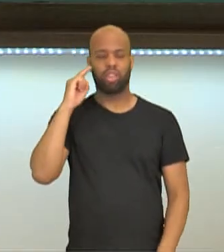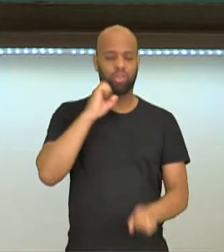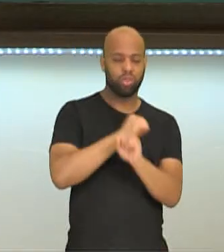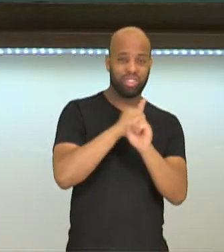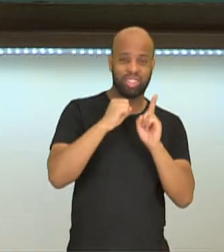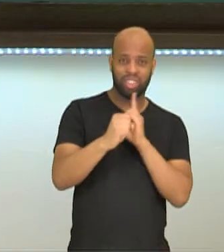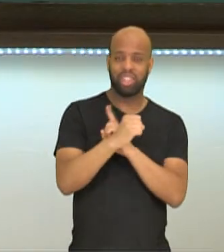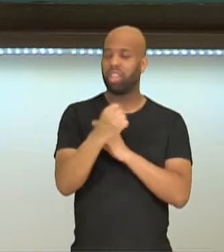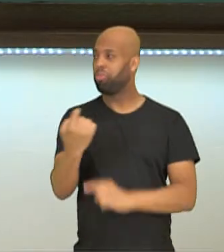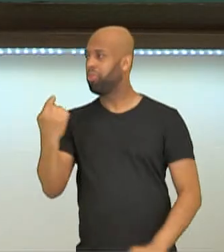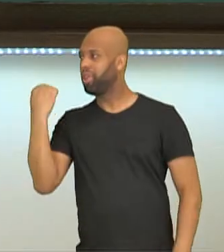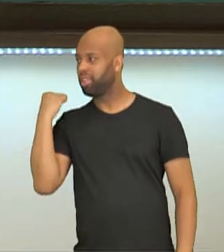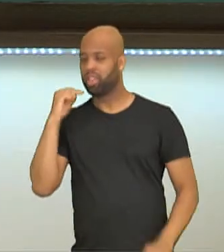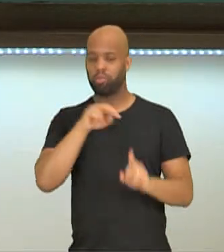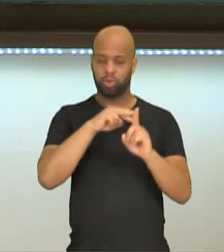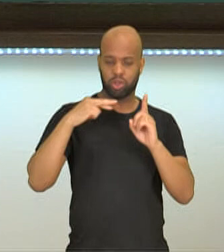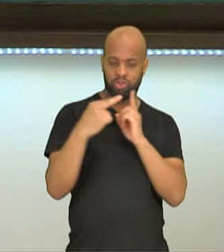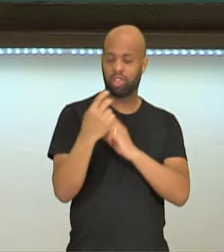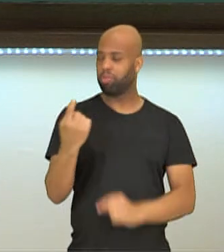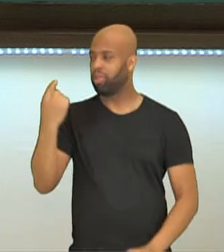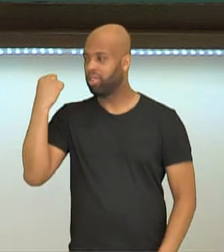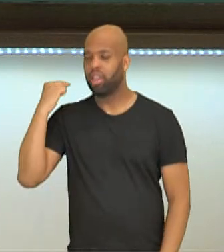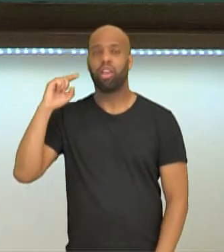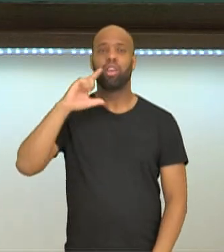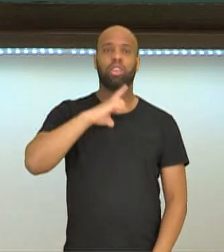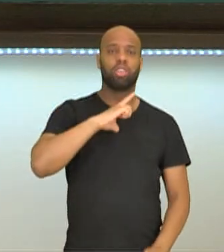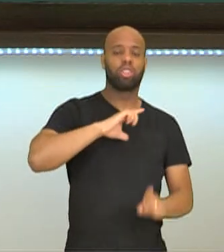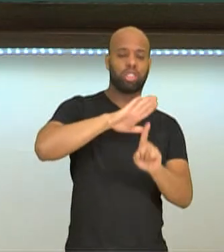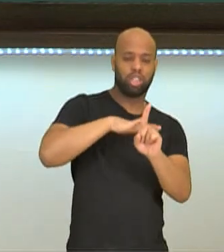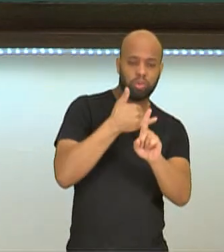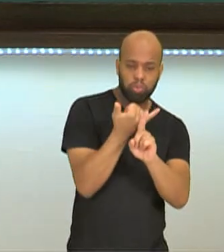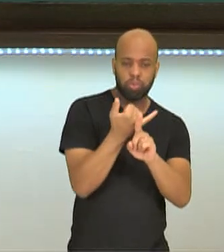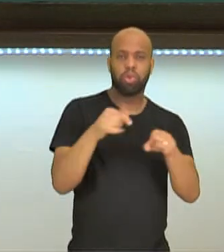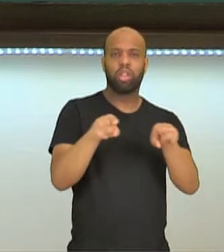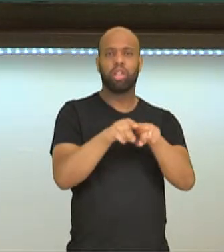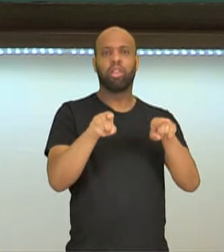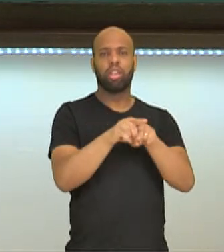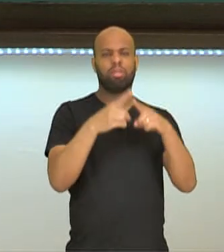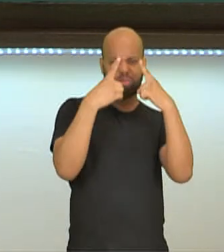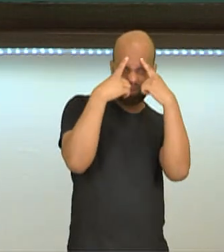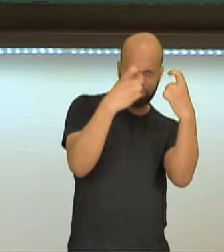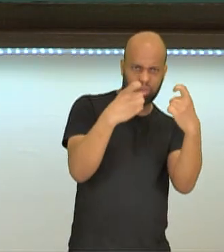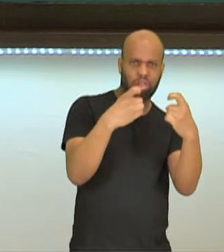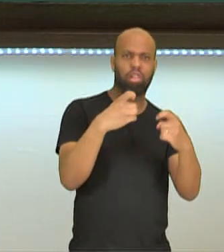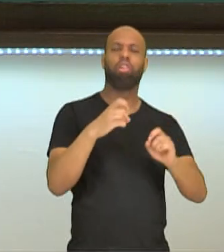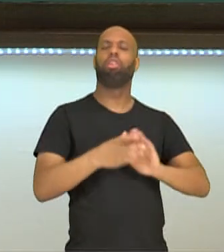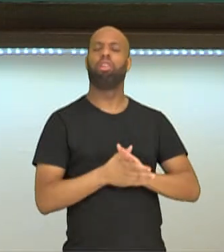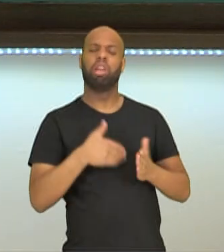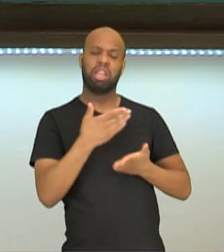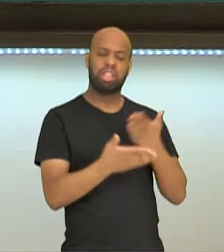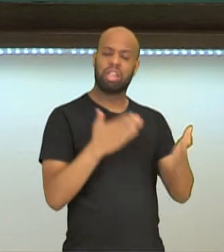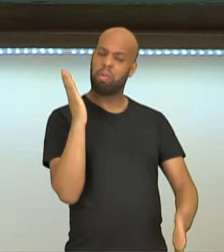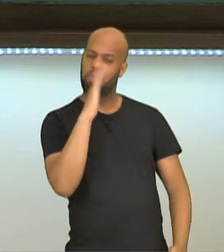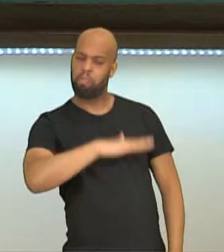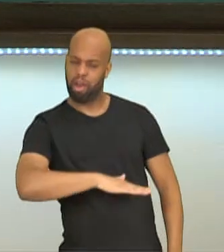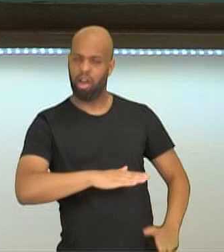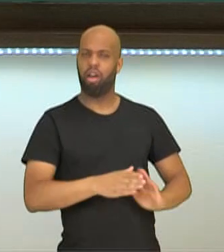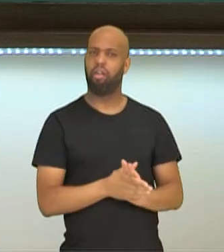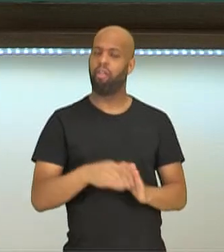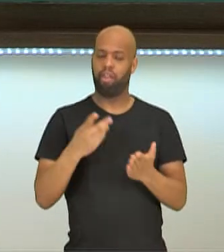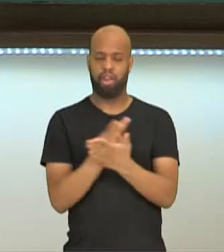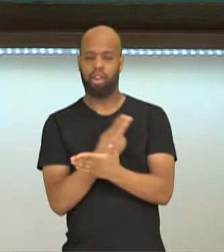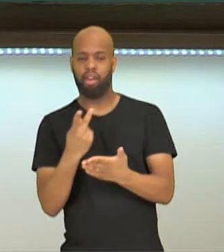mais antiga, esse bullying, essa violência, essa forma de maltratar o colega, que nós sabemos que está totalmente errado, ela